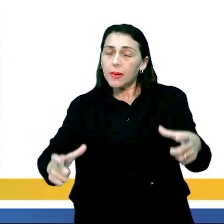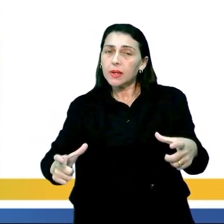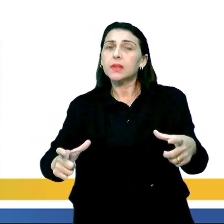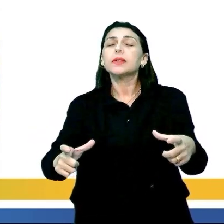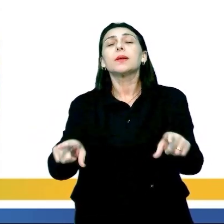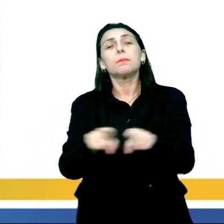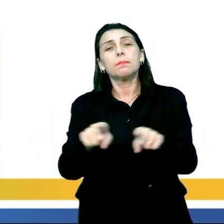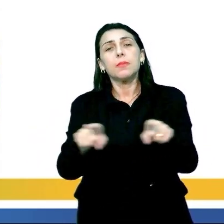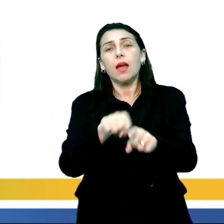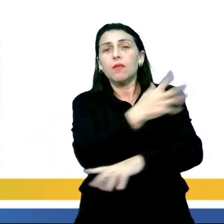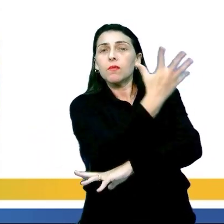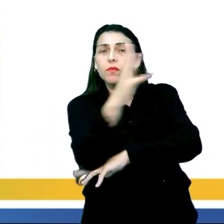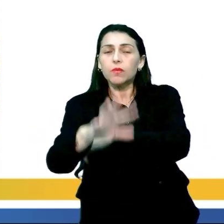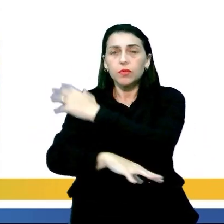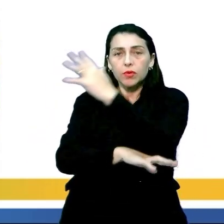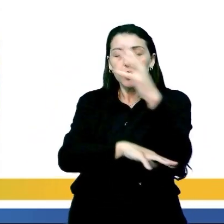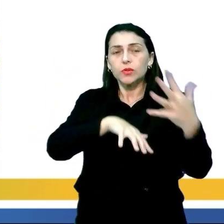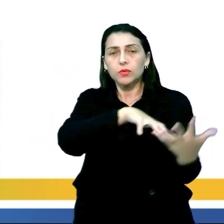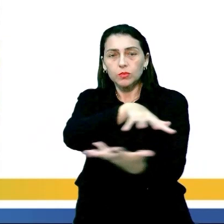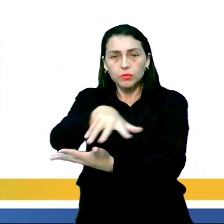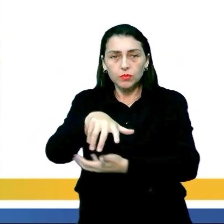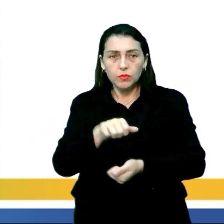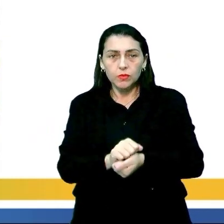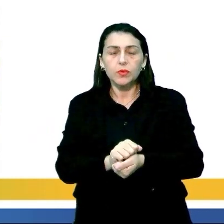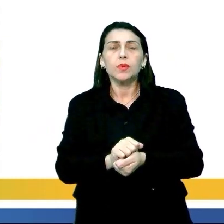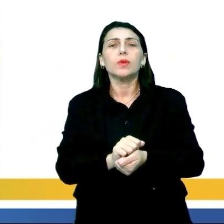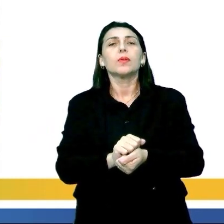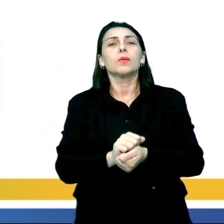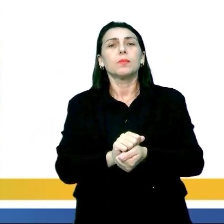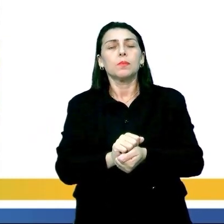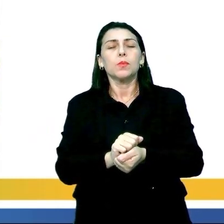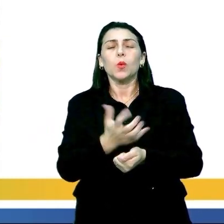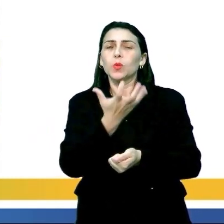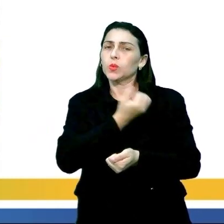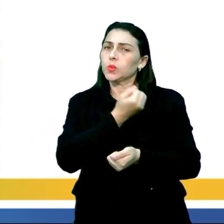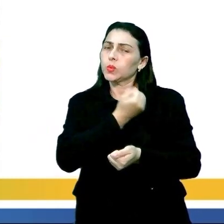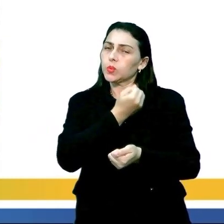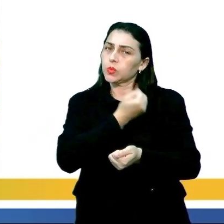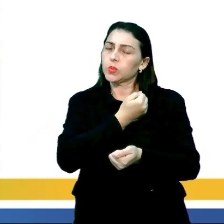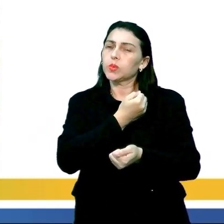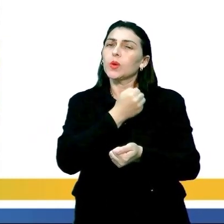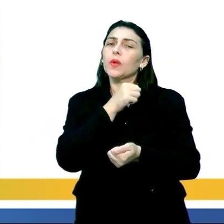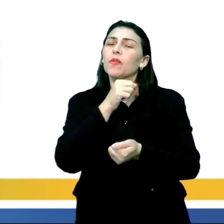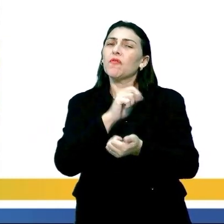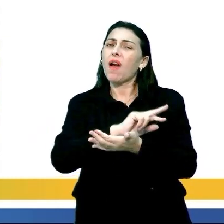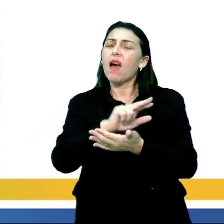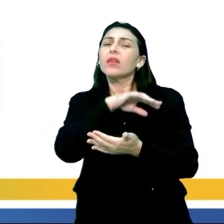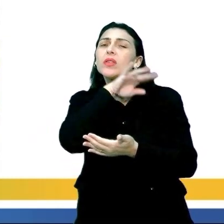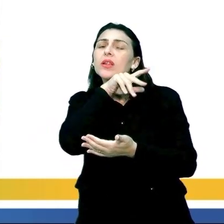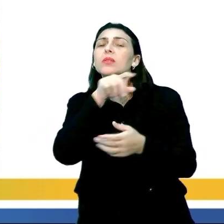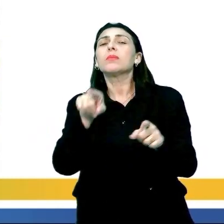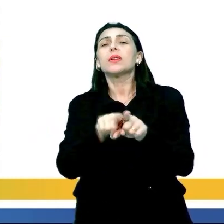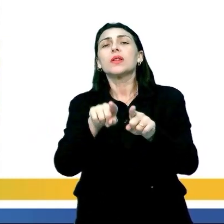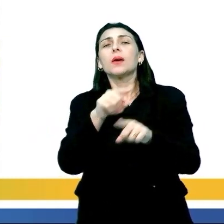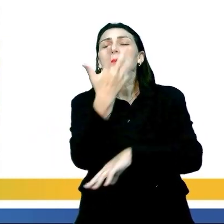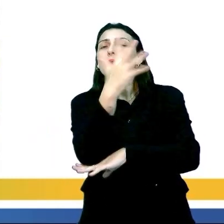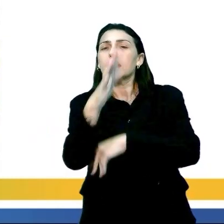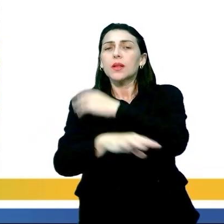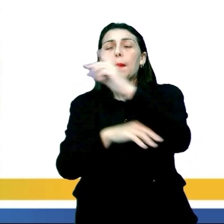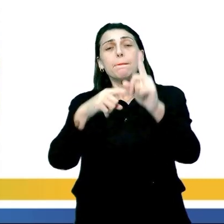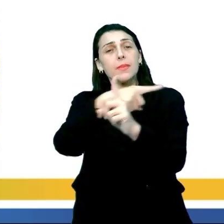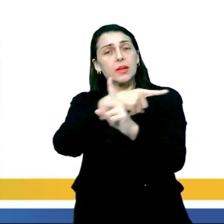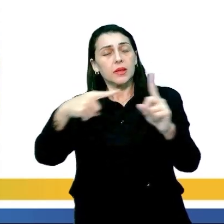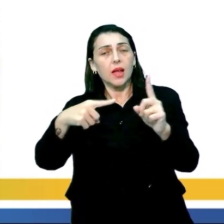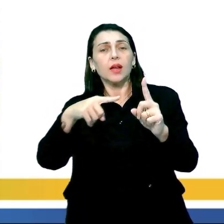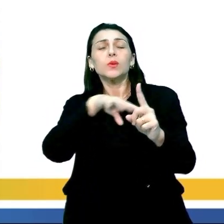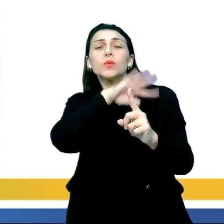também a maior floresta do mundo. Destaca-se aí por um número muito alto de espécies, que equivale à metade de